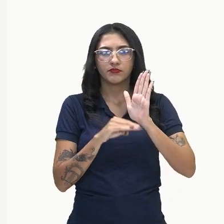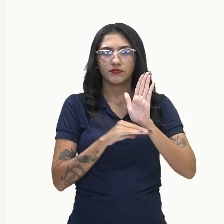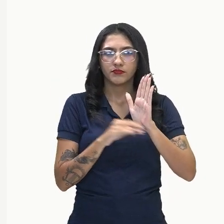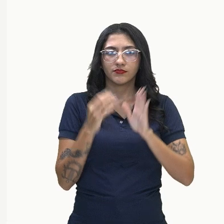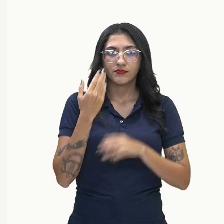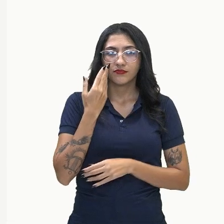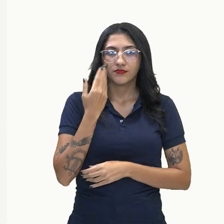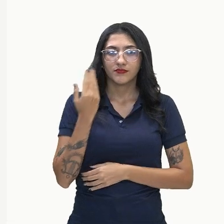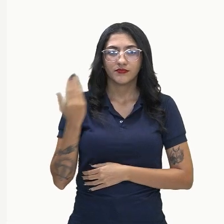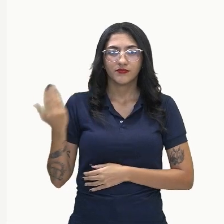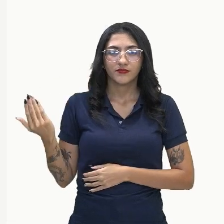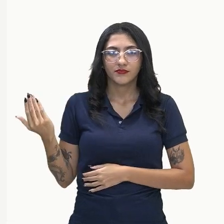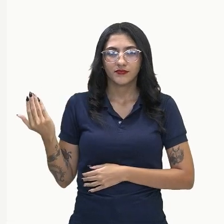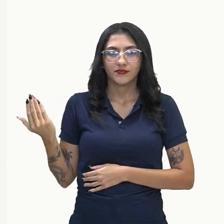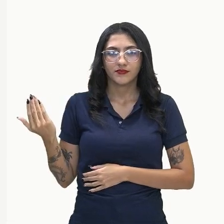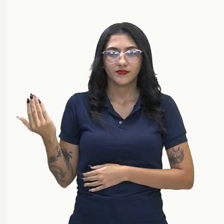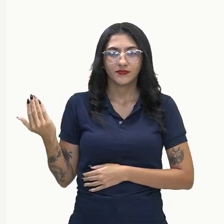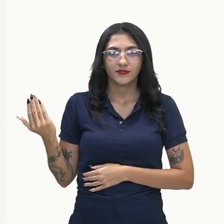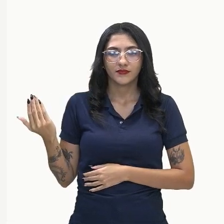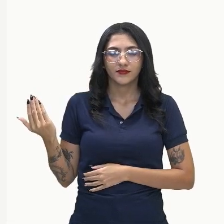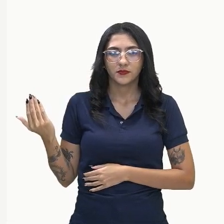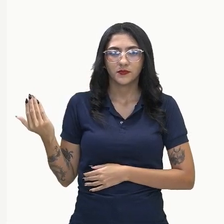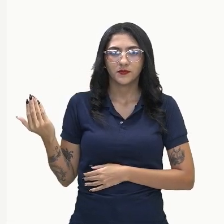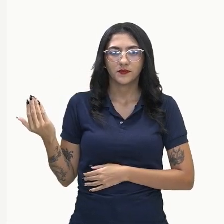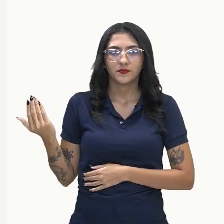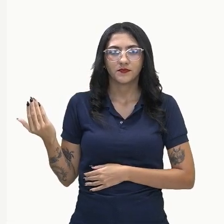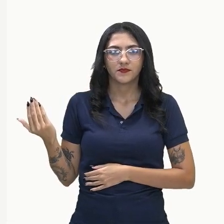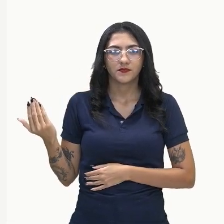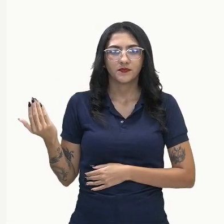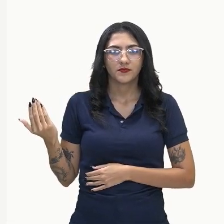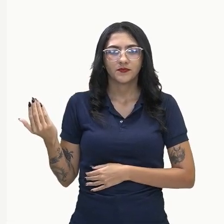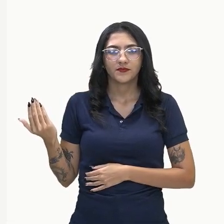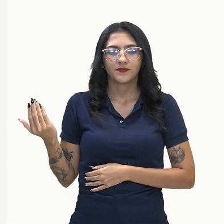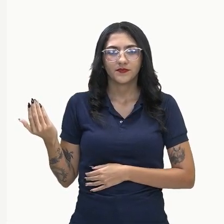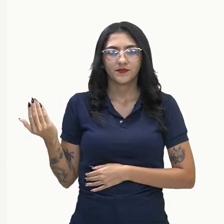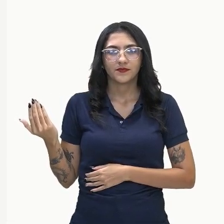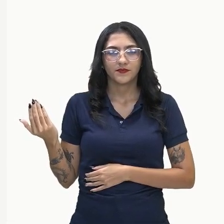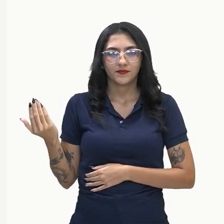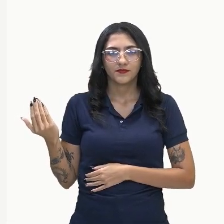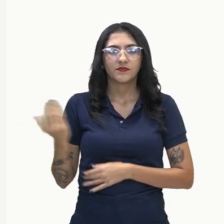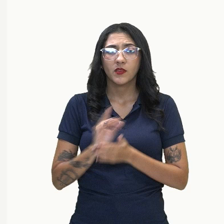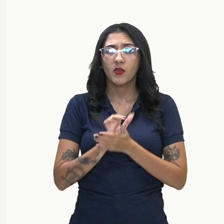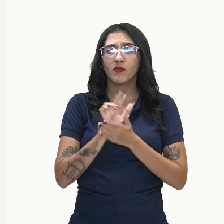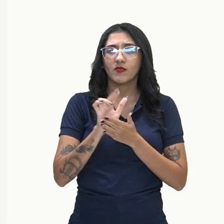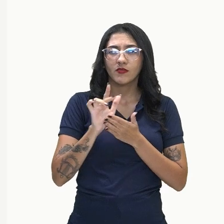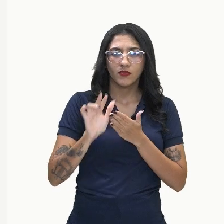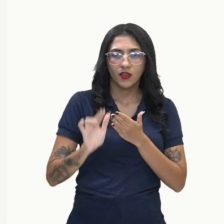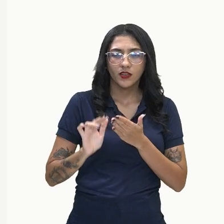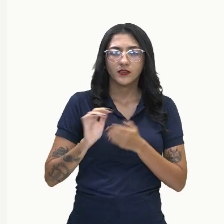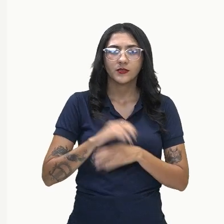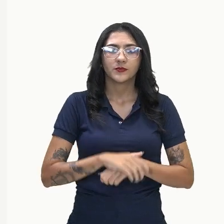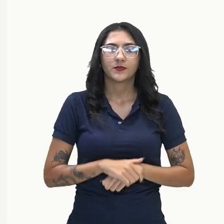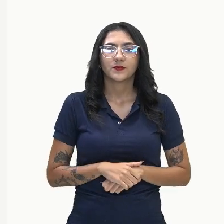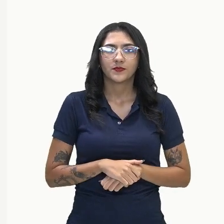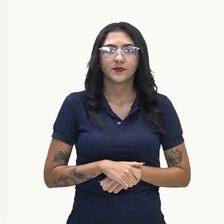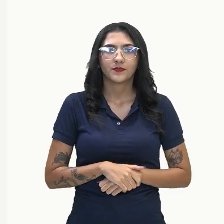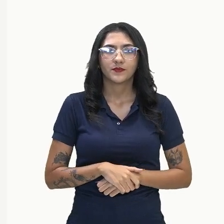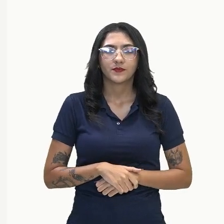aqui dizendo software engineer, web designer, web developer. Então, vamos ver um pouquinho mais do nosso